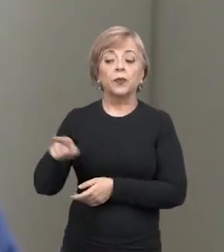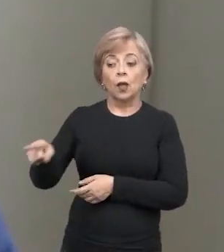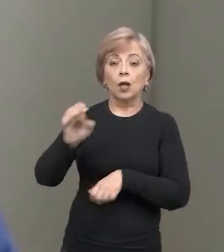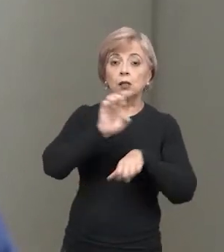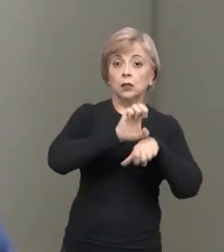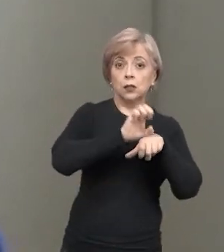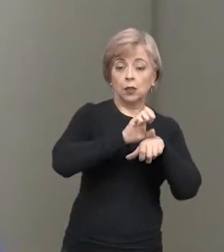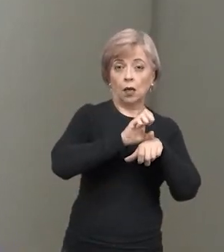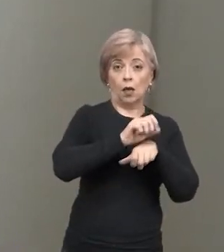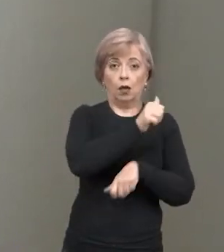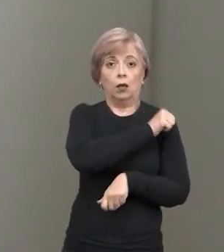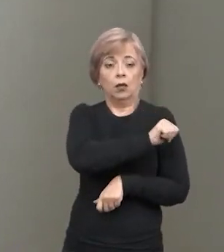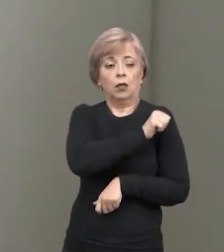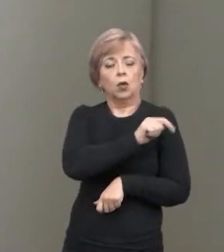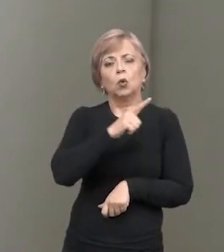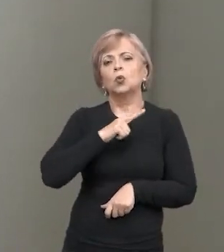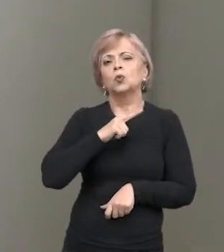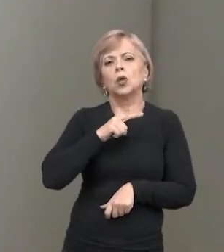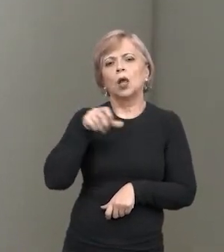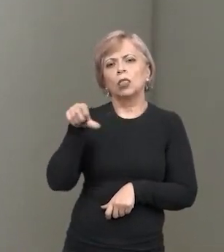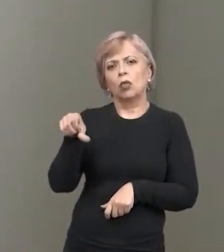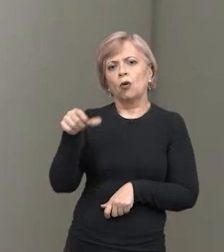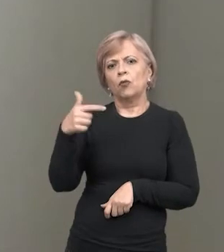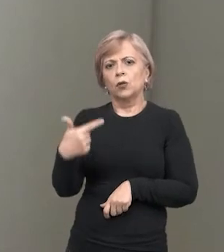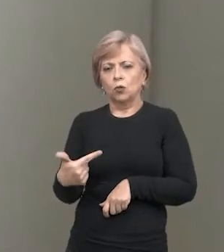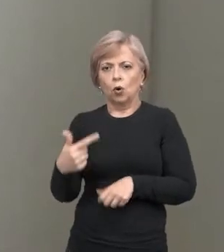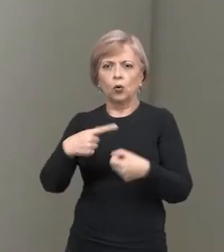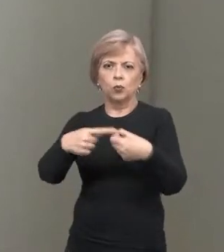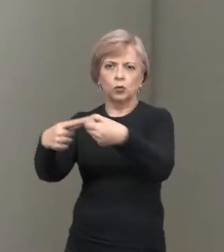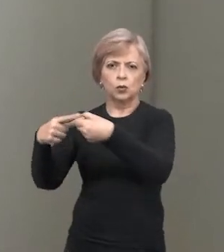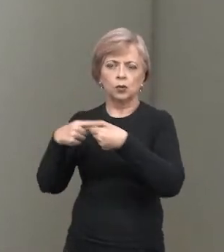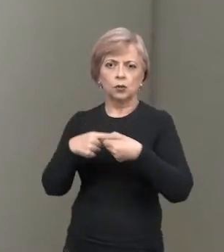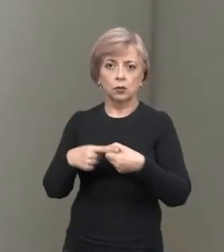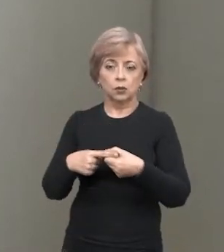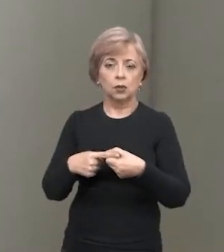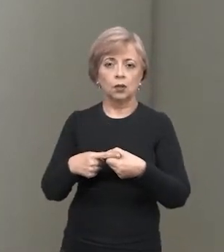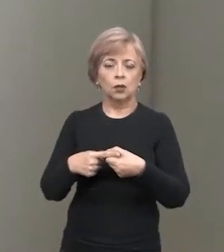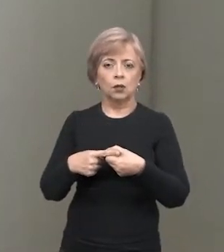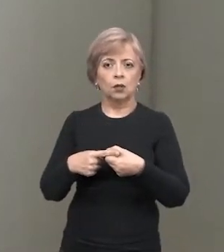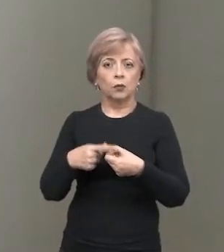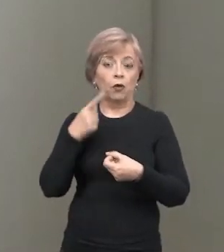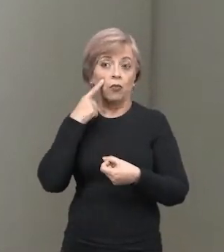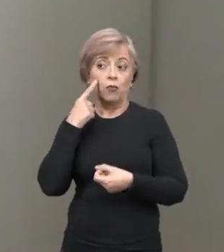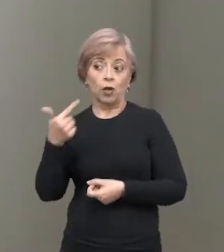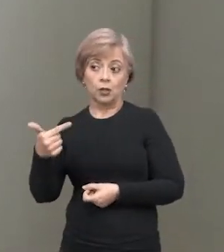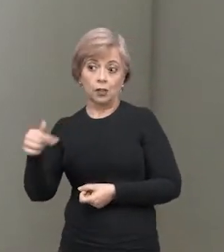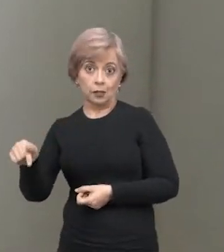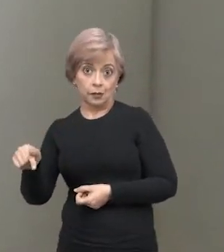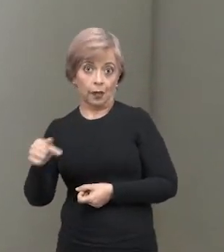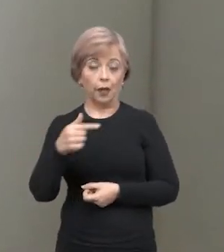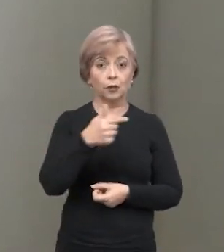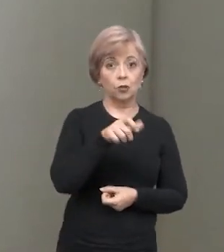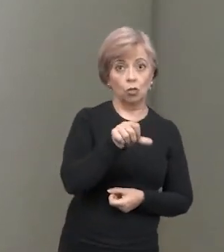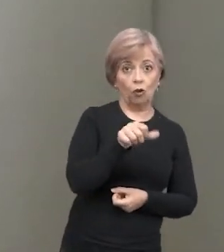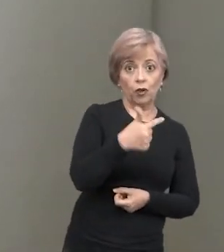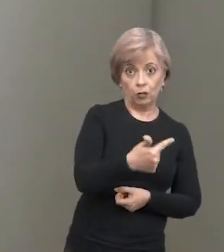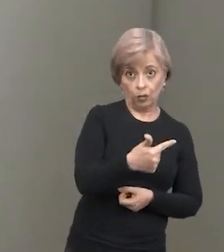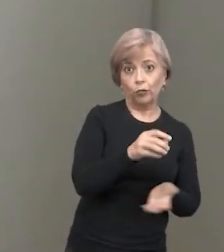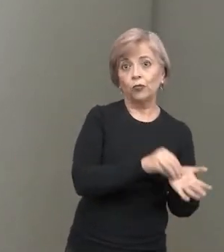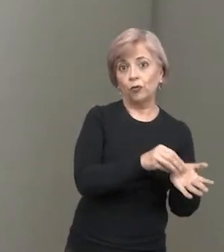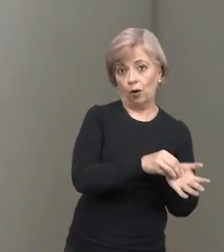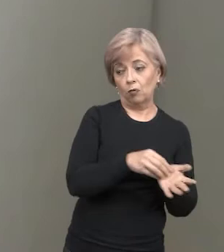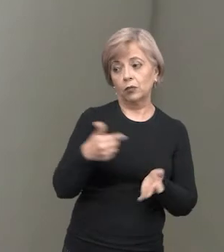do Rio de Janeiro, há, por exemplo, 92 municípios. Então, veja bem, de 17 para 92 ainda há muito que ser